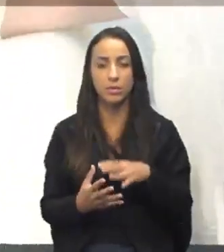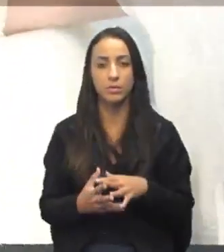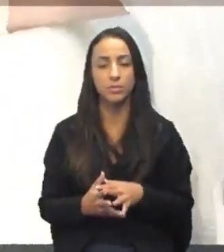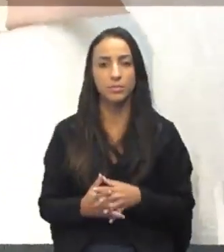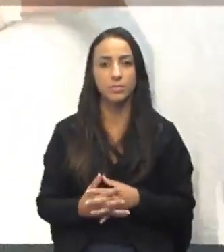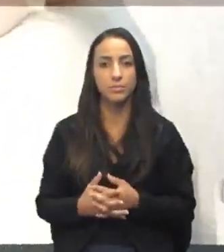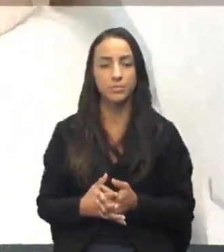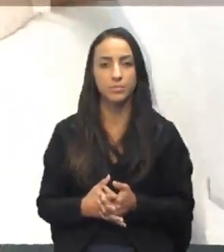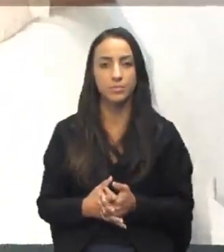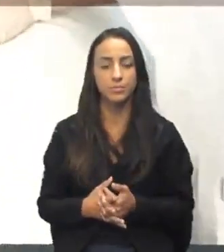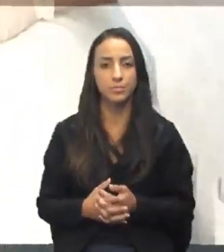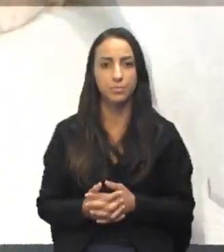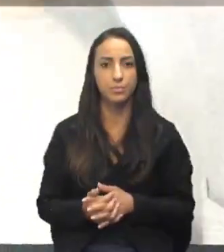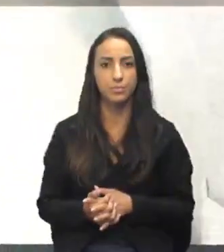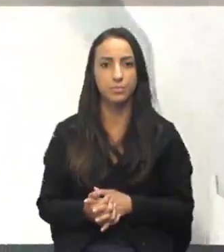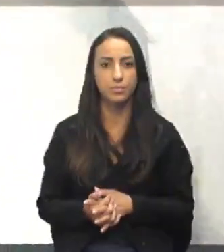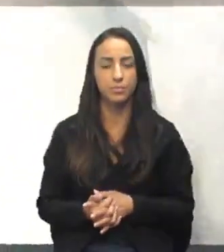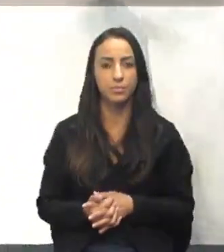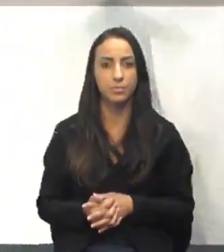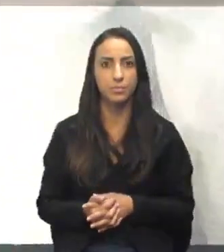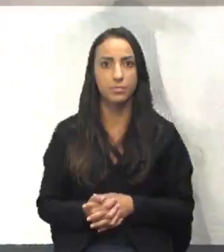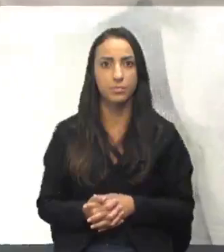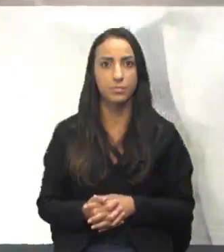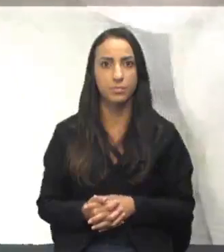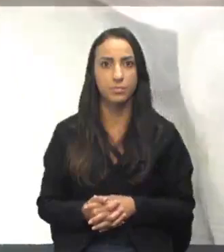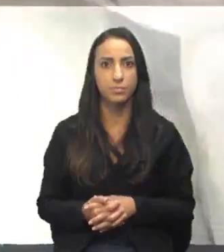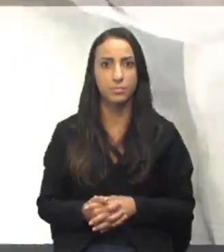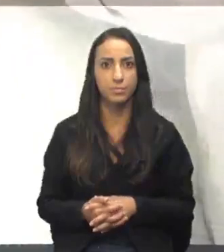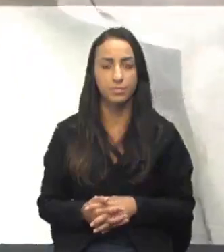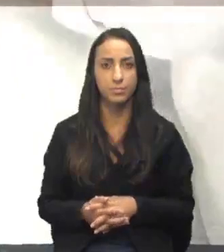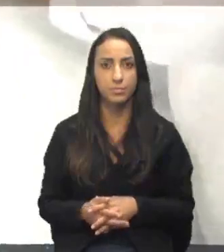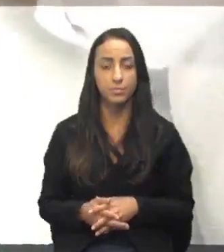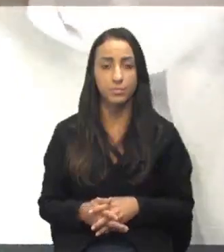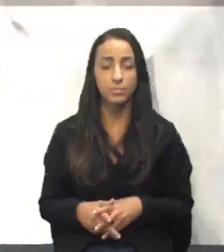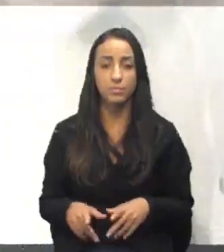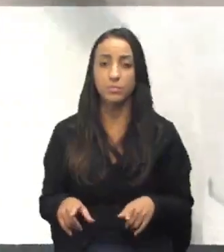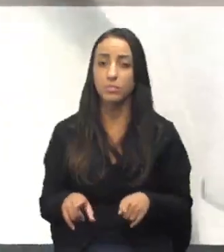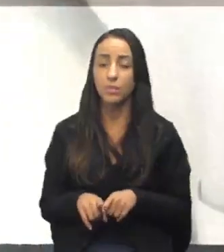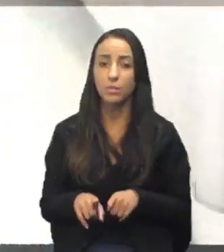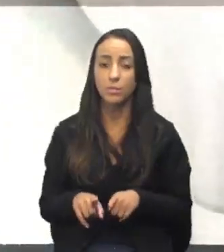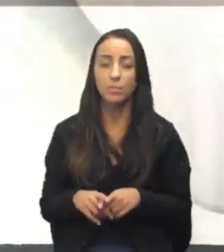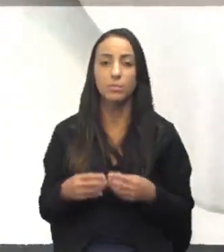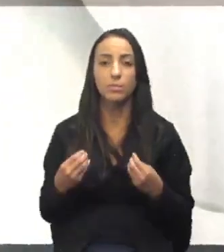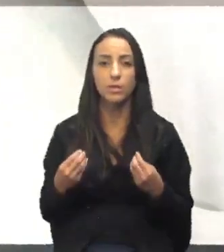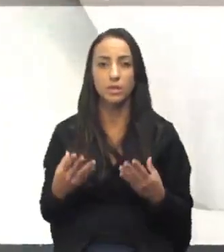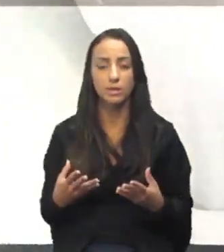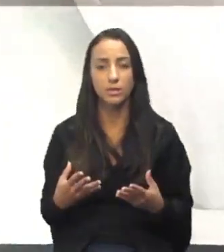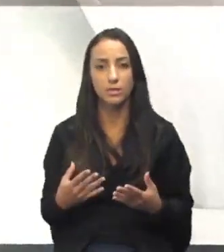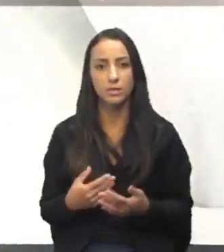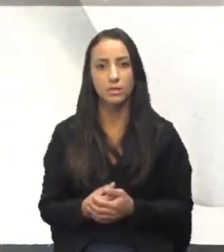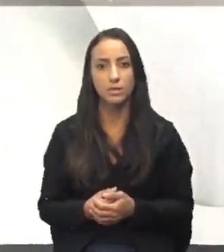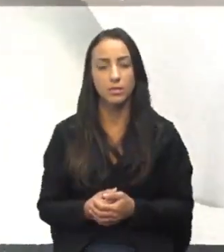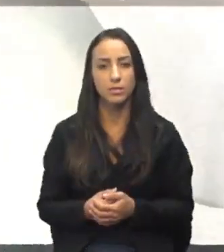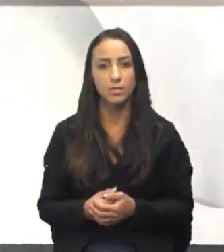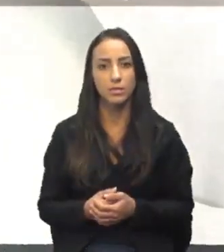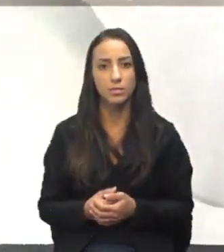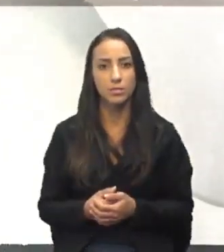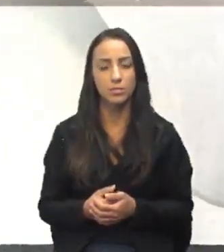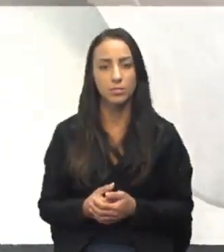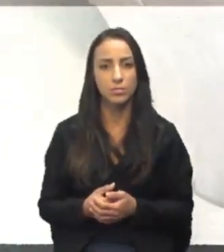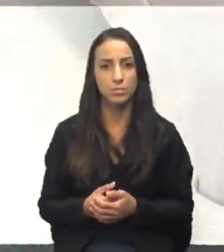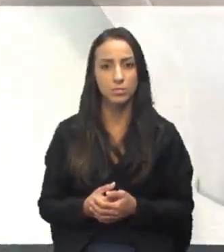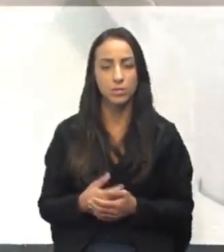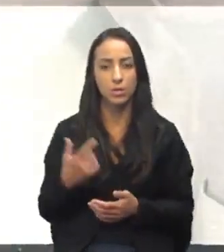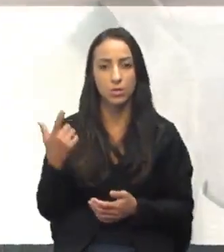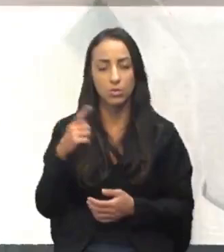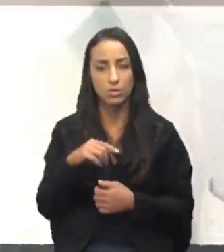aberta, exteriorizada. E justamente é realizado nesse sentido para que você tenha, então,